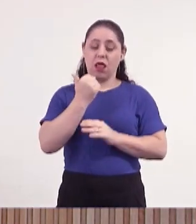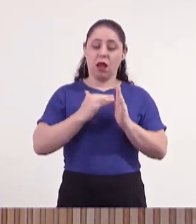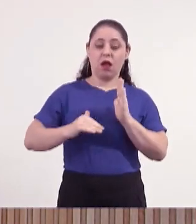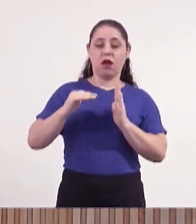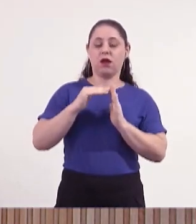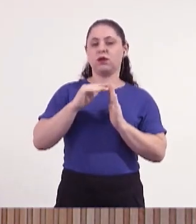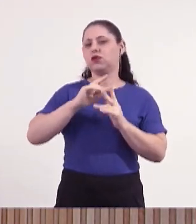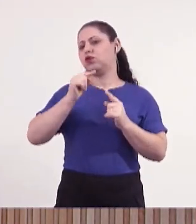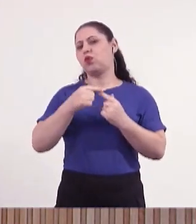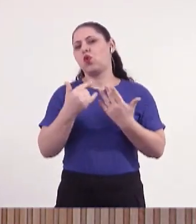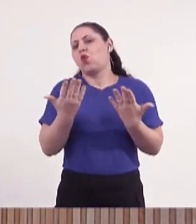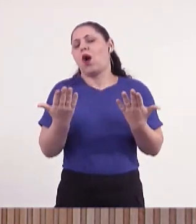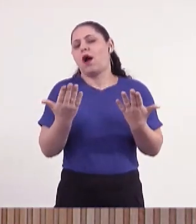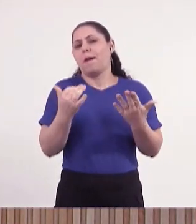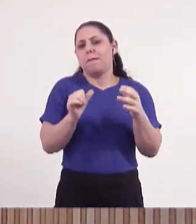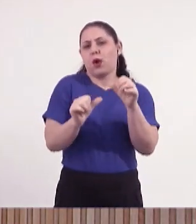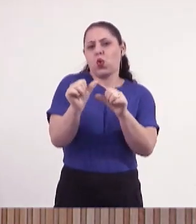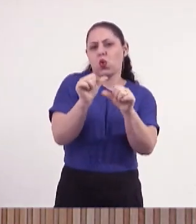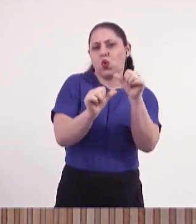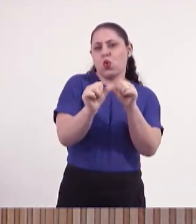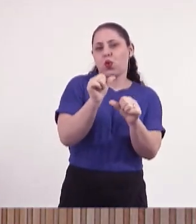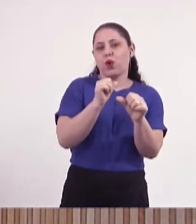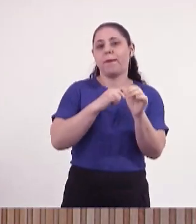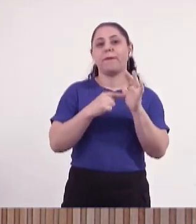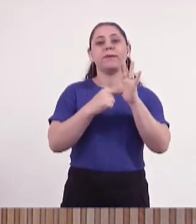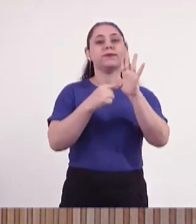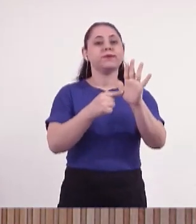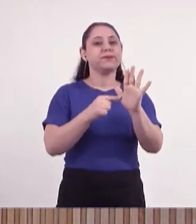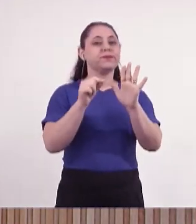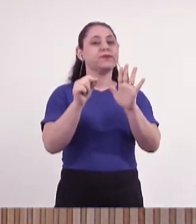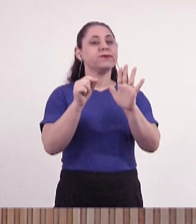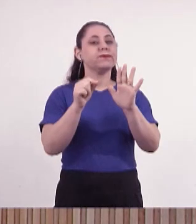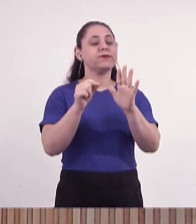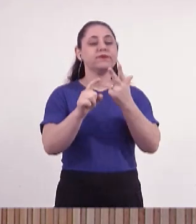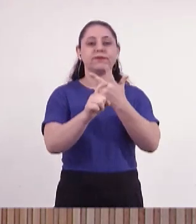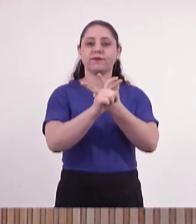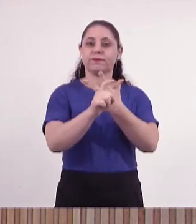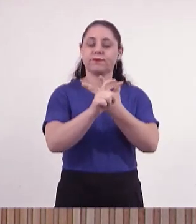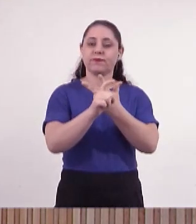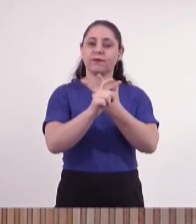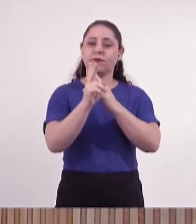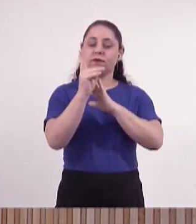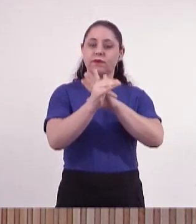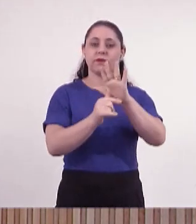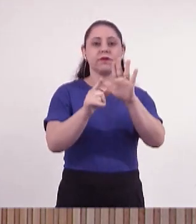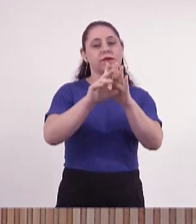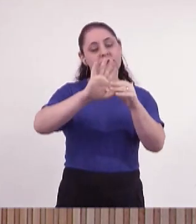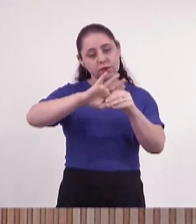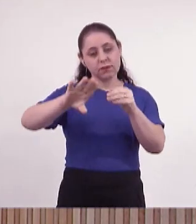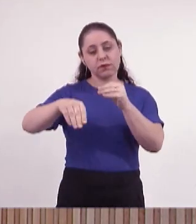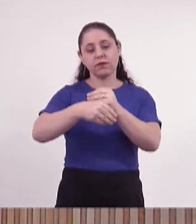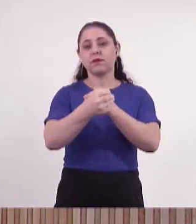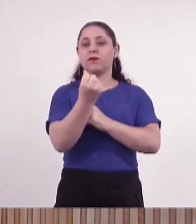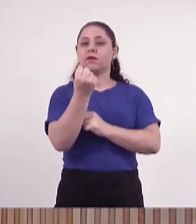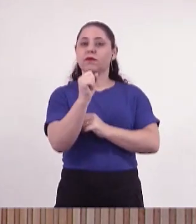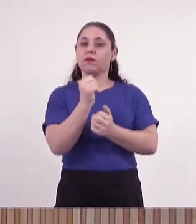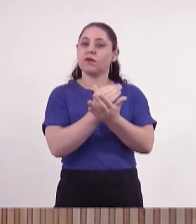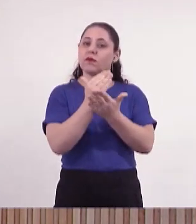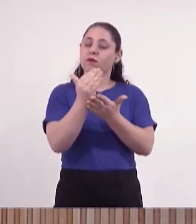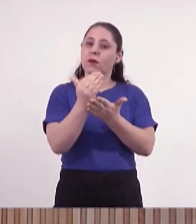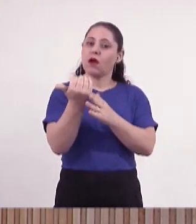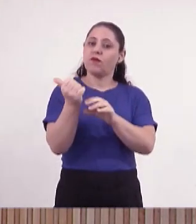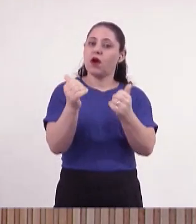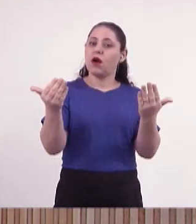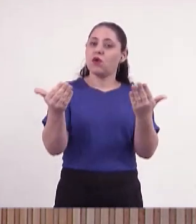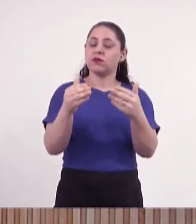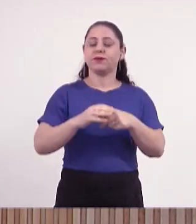Mas especificamente, quais são essas mudanças que apresentadas pelo Poder Executivo nesse projeto de lei complementar de número 8 que começam a tramitar